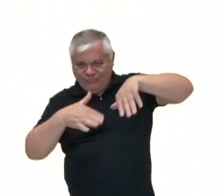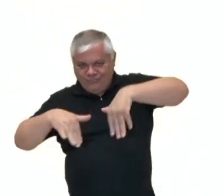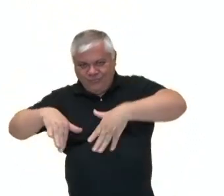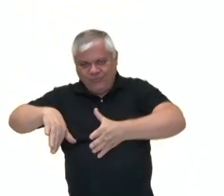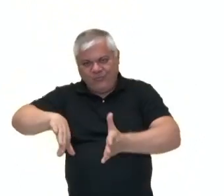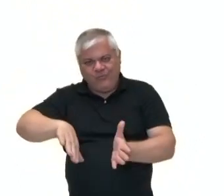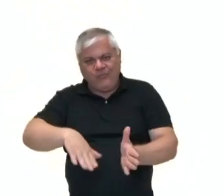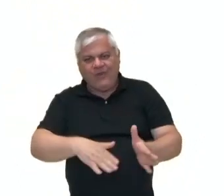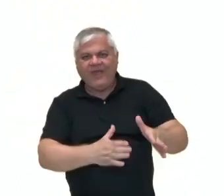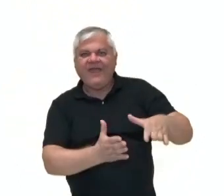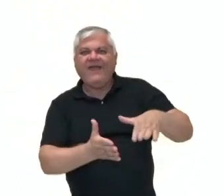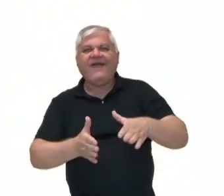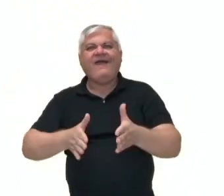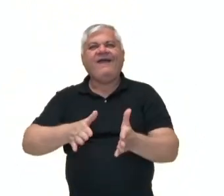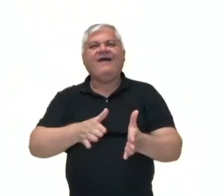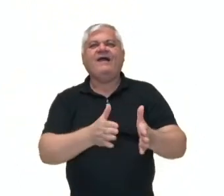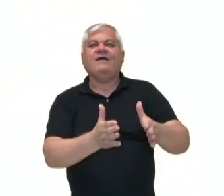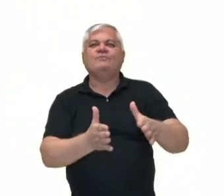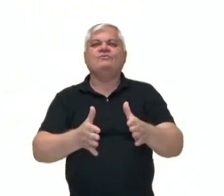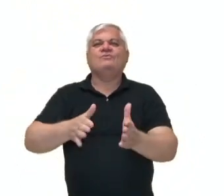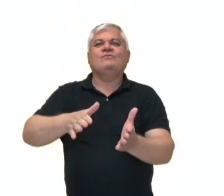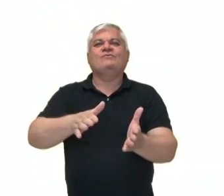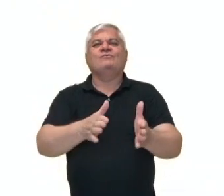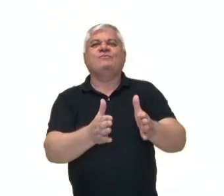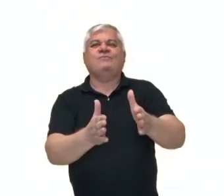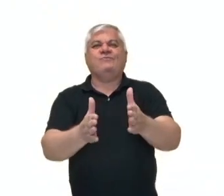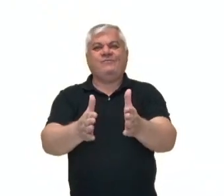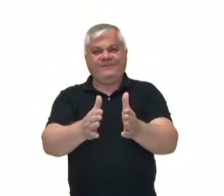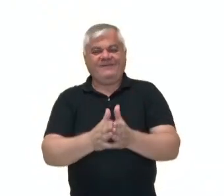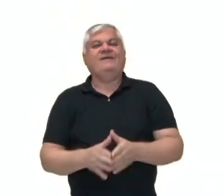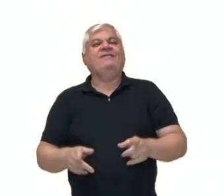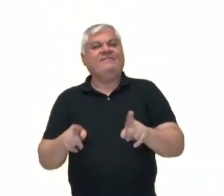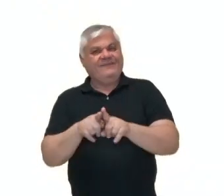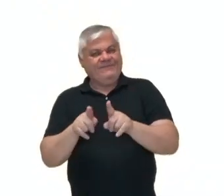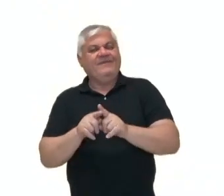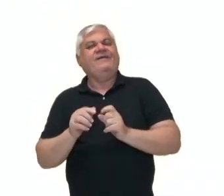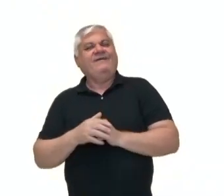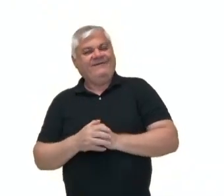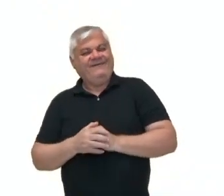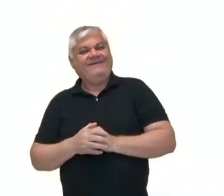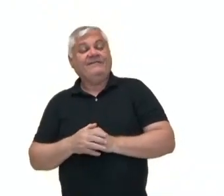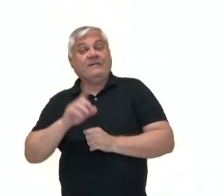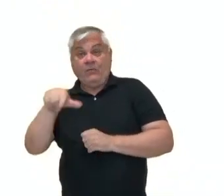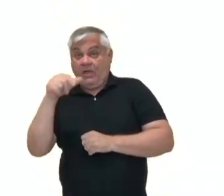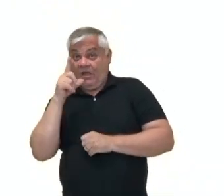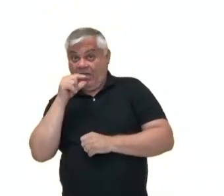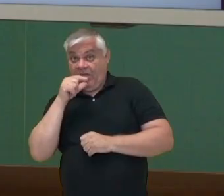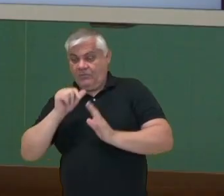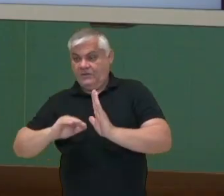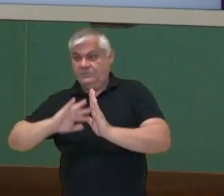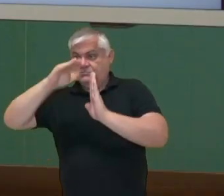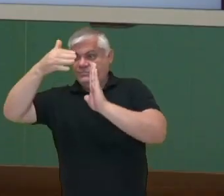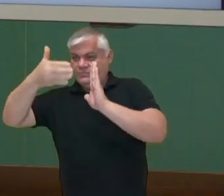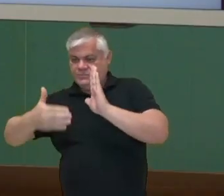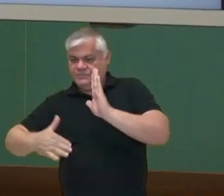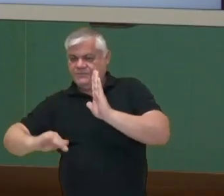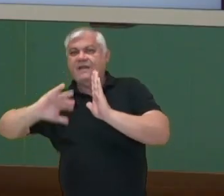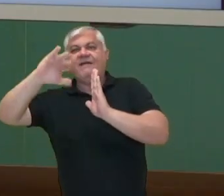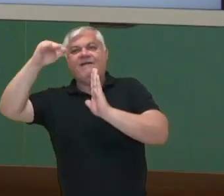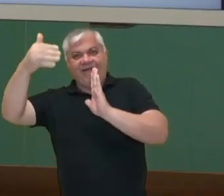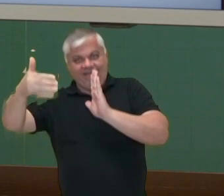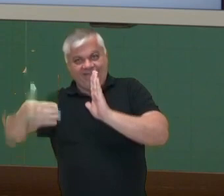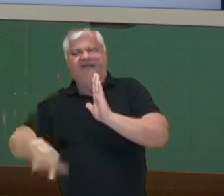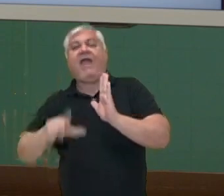os cursos d'água e também são moldados por ele. Então o relevo, ele também é moldado pela